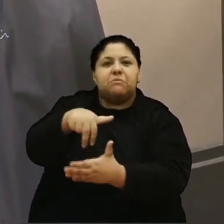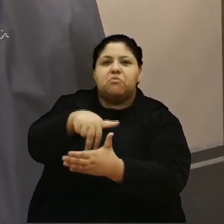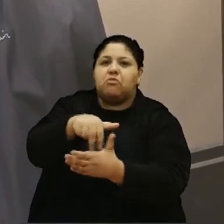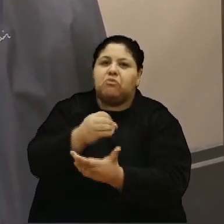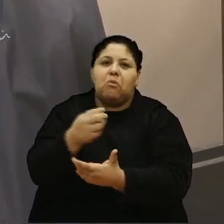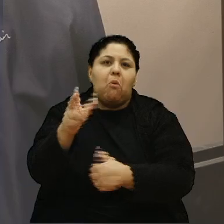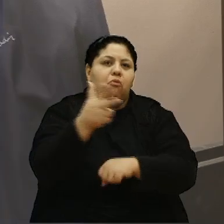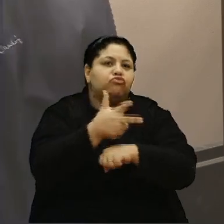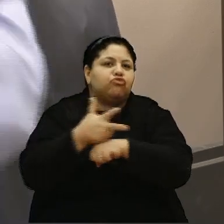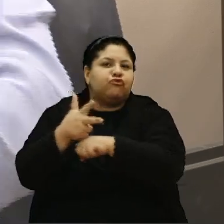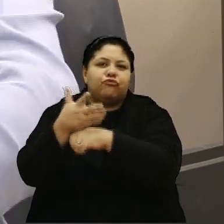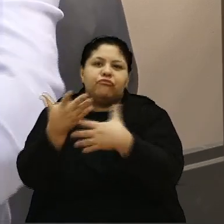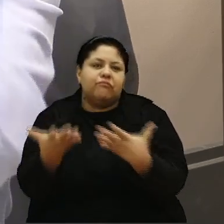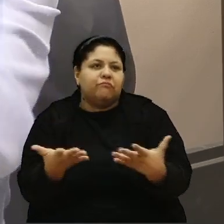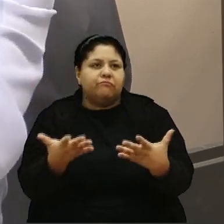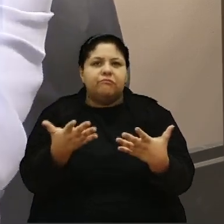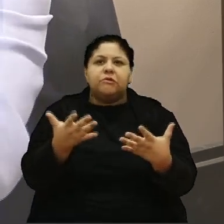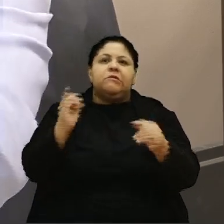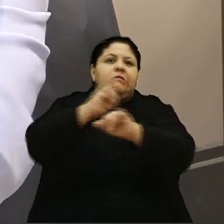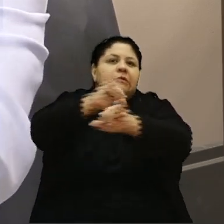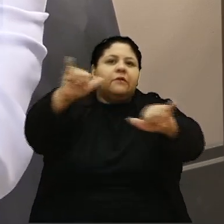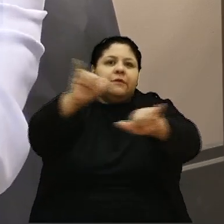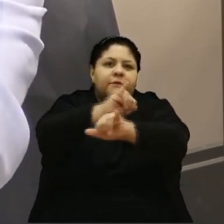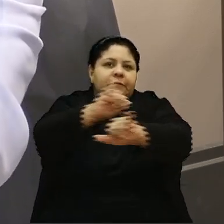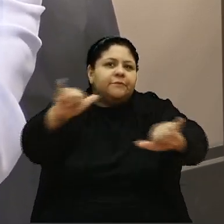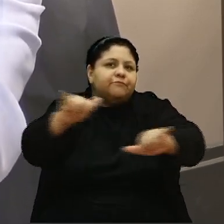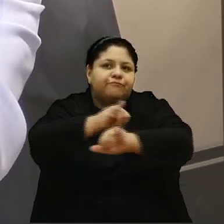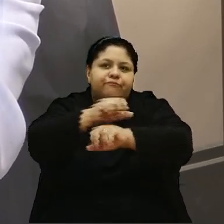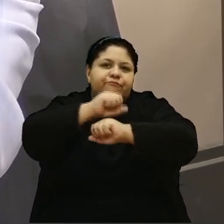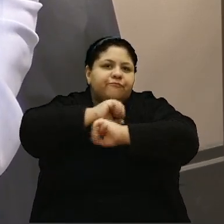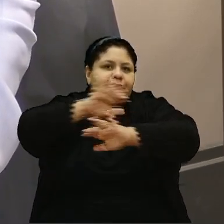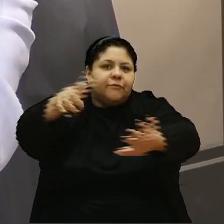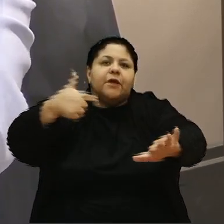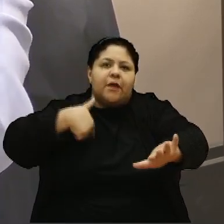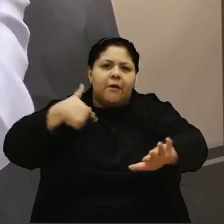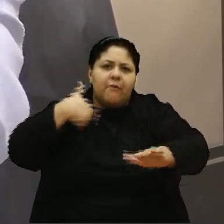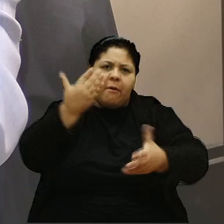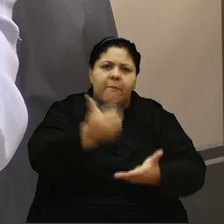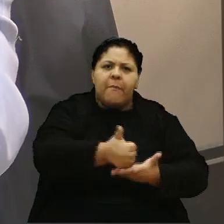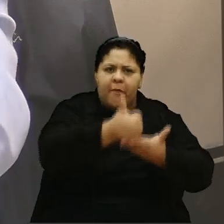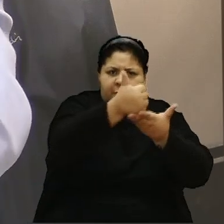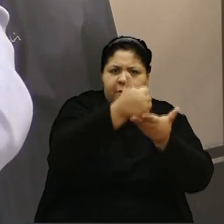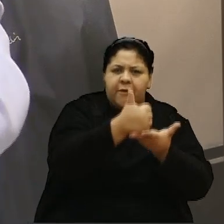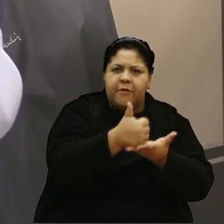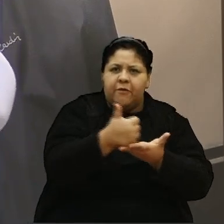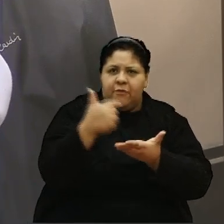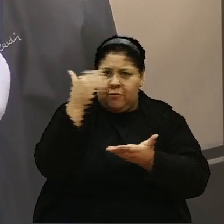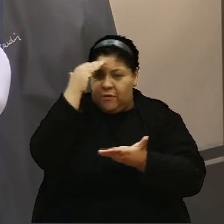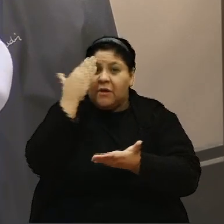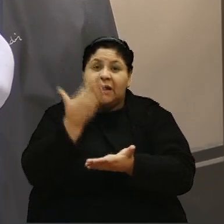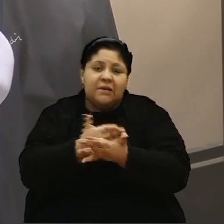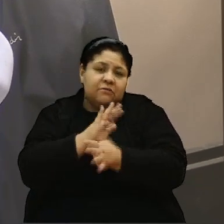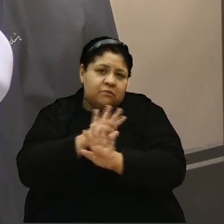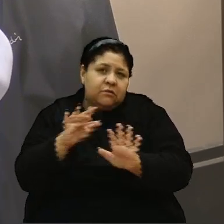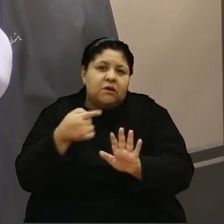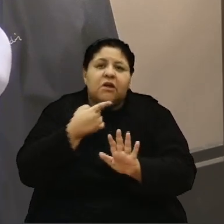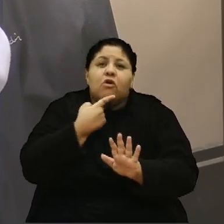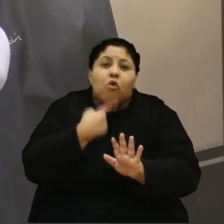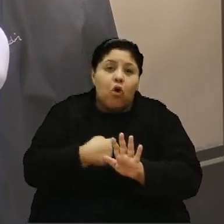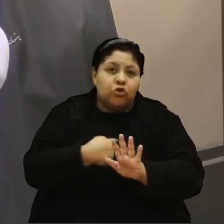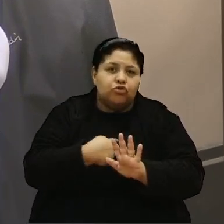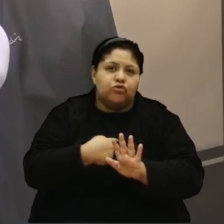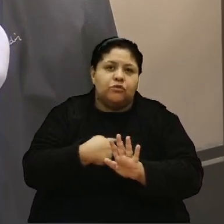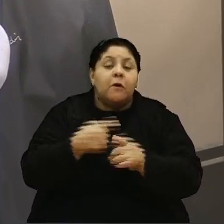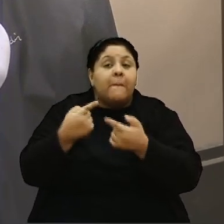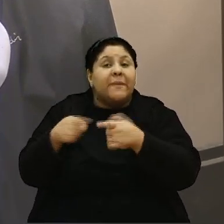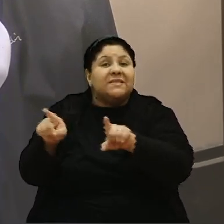de um vídeo para, né, levar a informação adiante, isso aí eu sou favorável, né? Mais do que ninguém, eu acredito, né? Então eu gosto dessa parte, mas